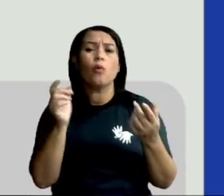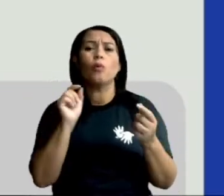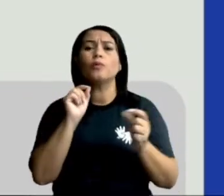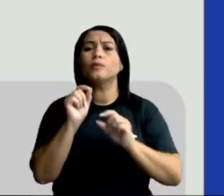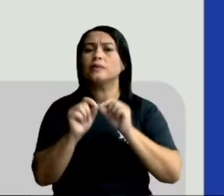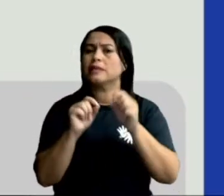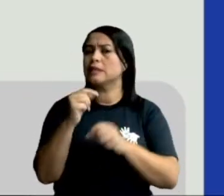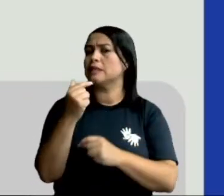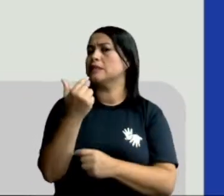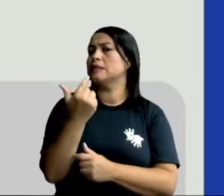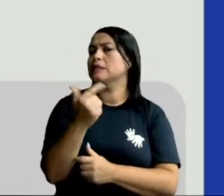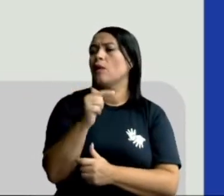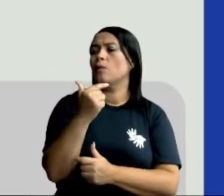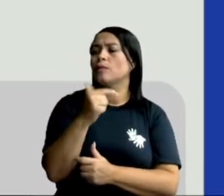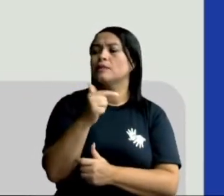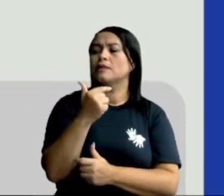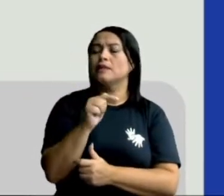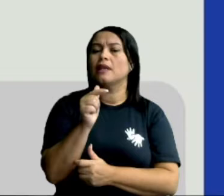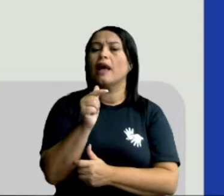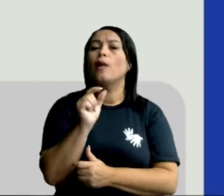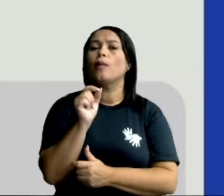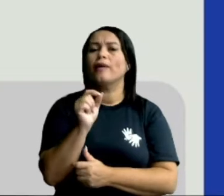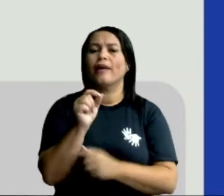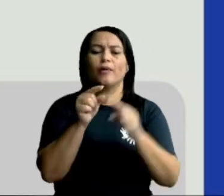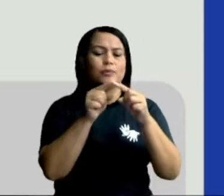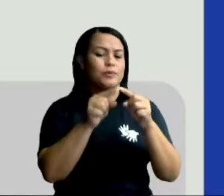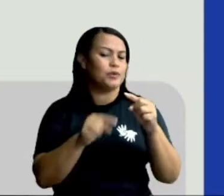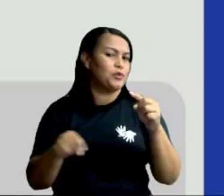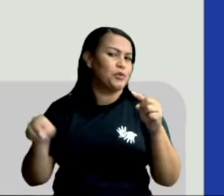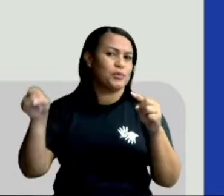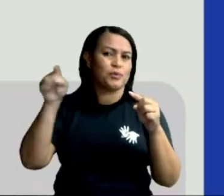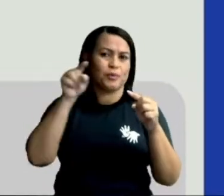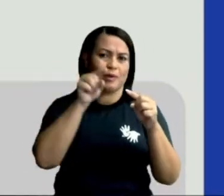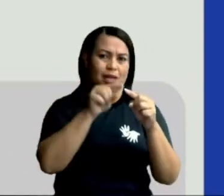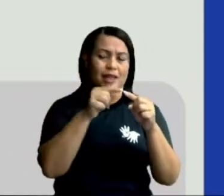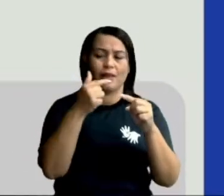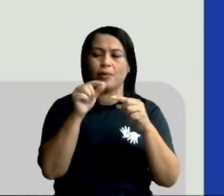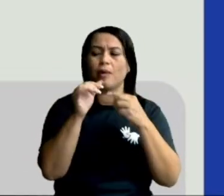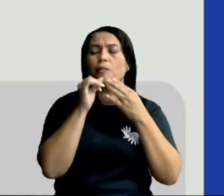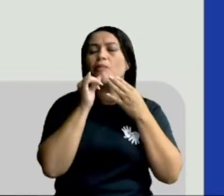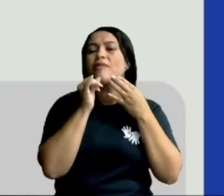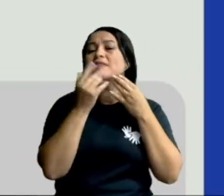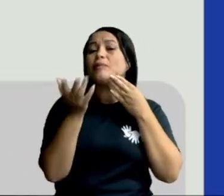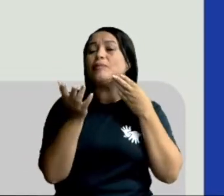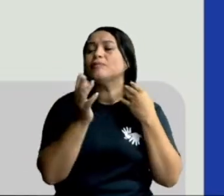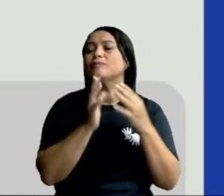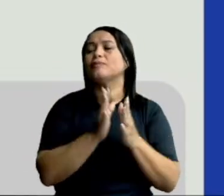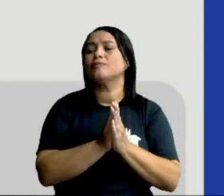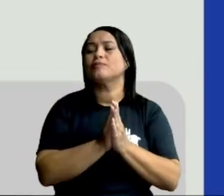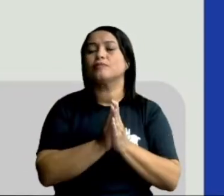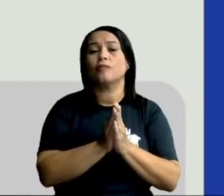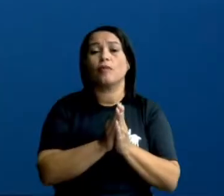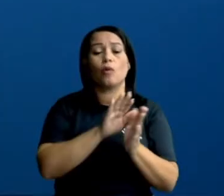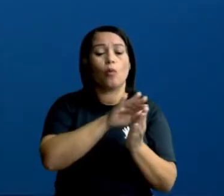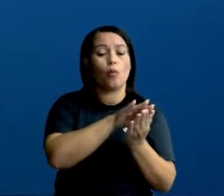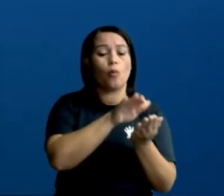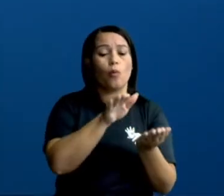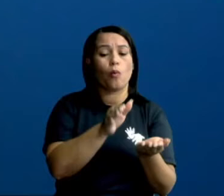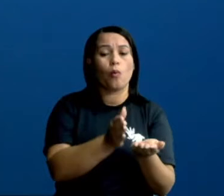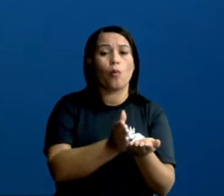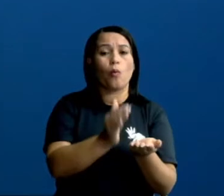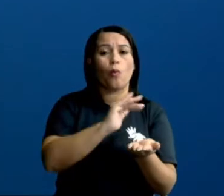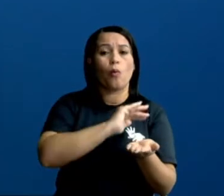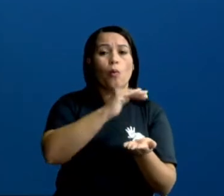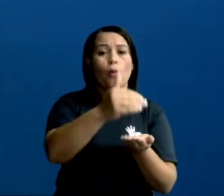não têm a forma circular. São aqui um exemplo dele: o nosso cubo,